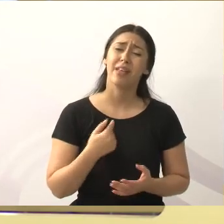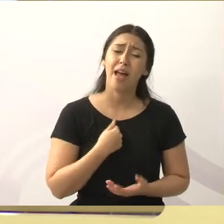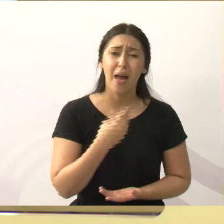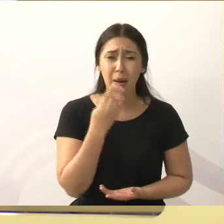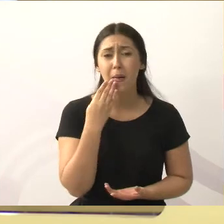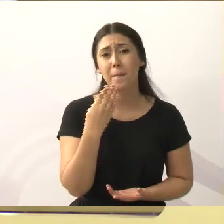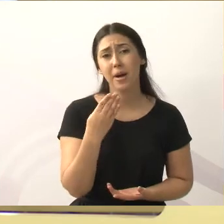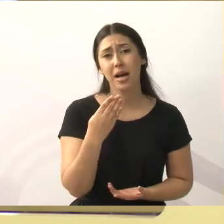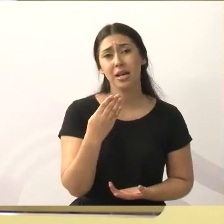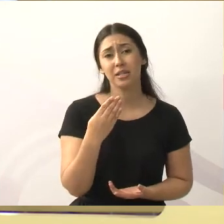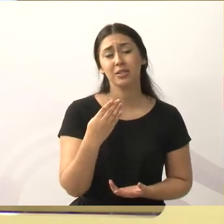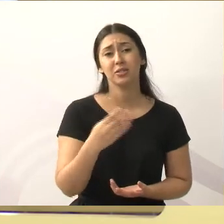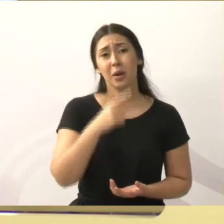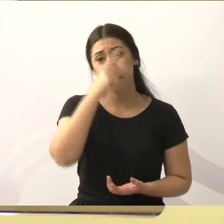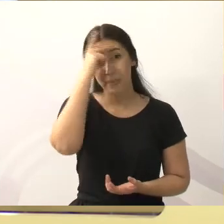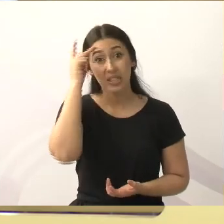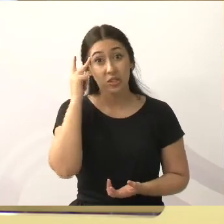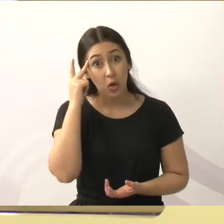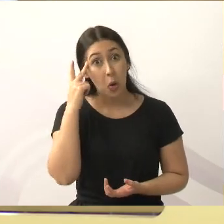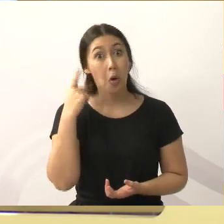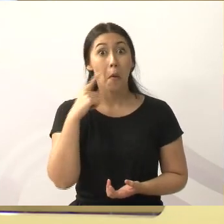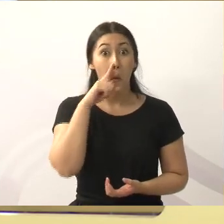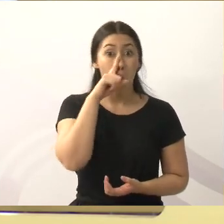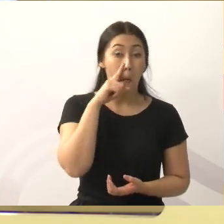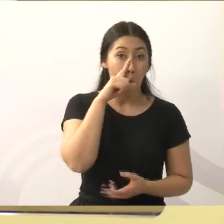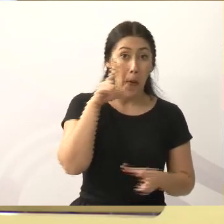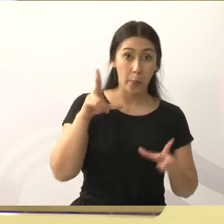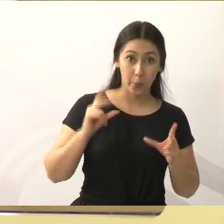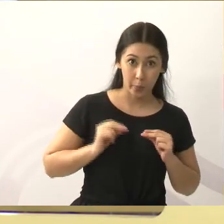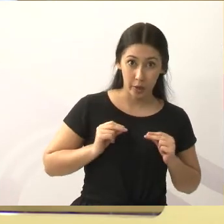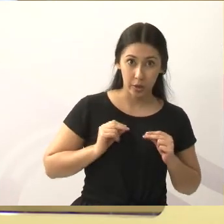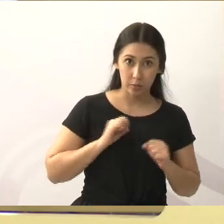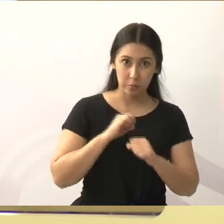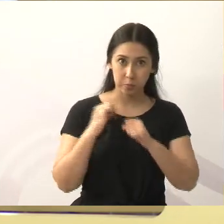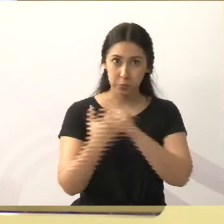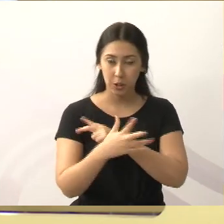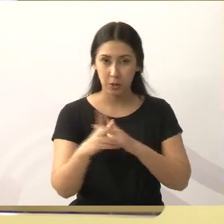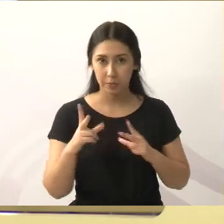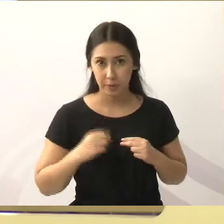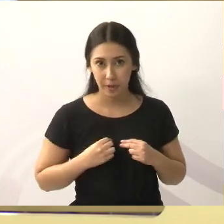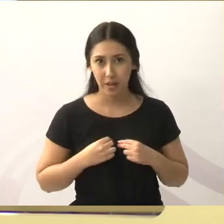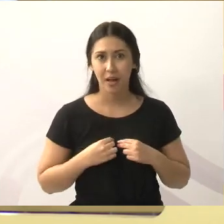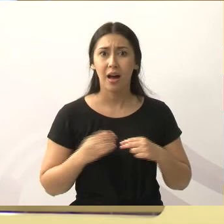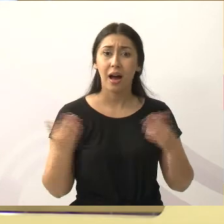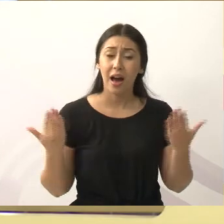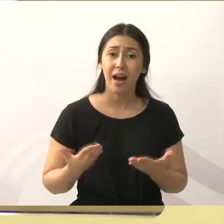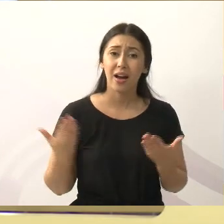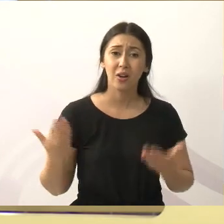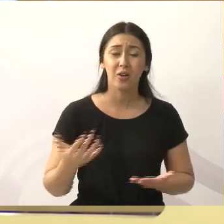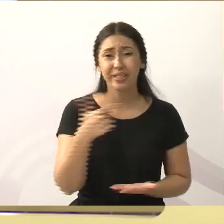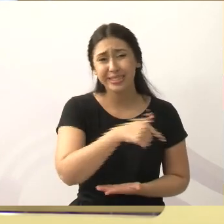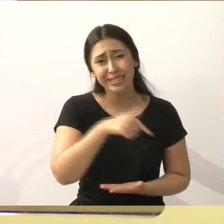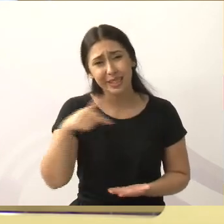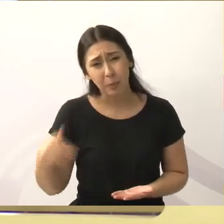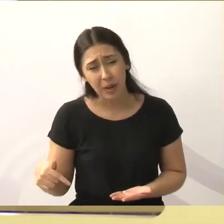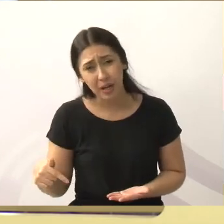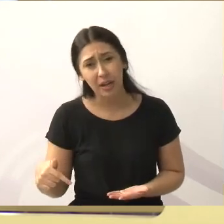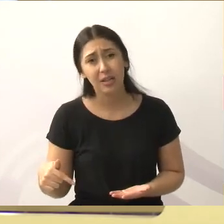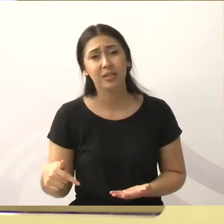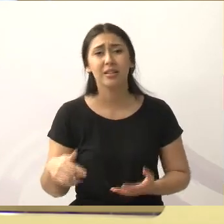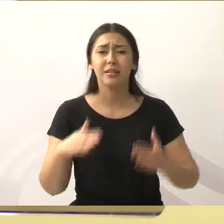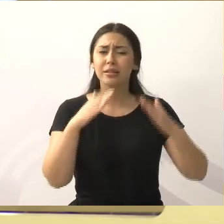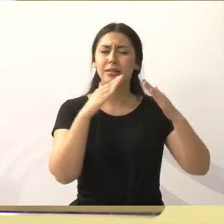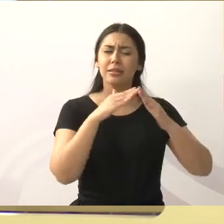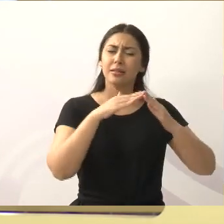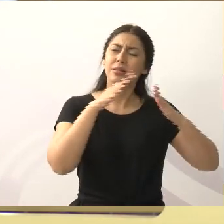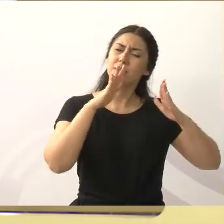gente, né, que estão aí no grau de risco, para que nesse momento, né, nessa semana principalmente, na outra, até o finzinho desse mês, fique em